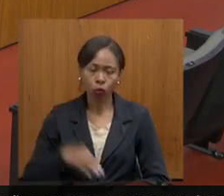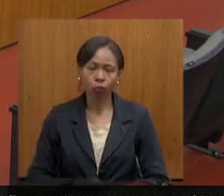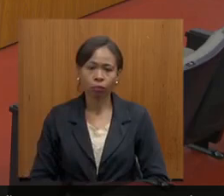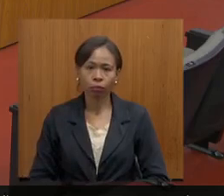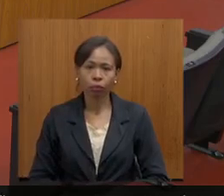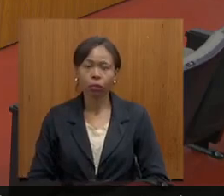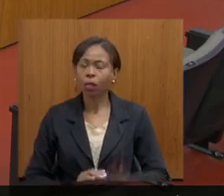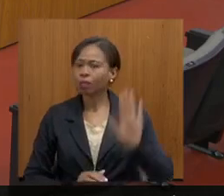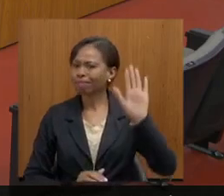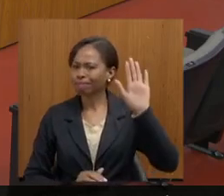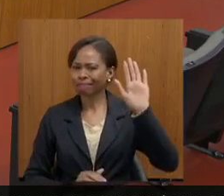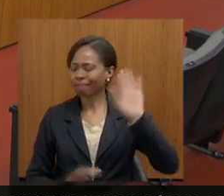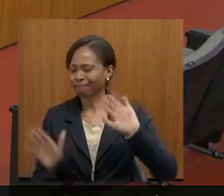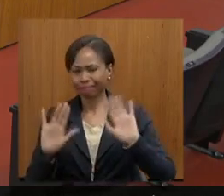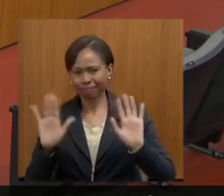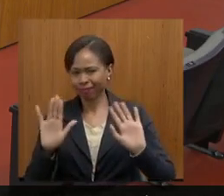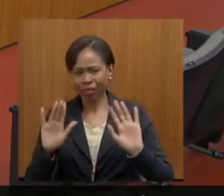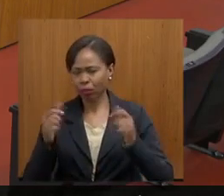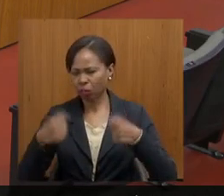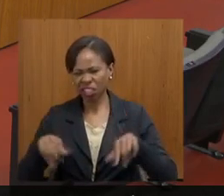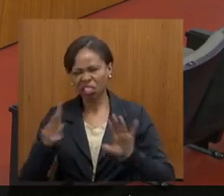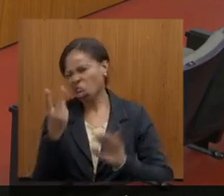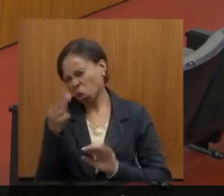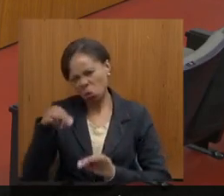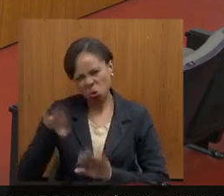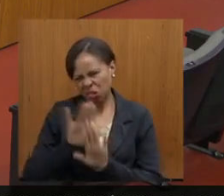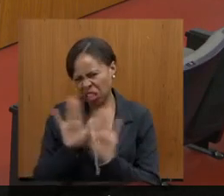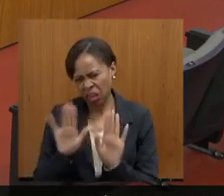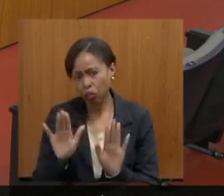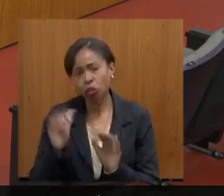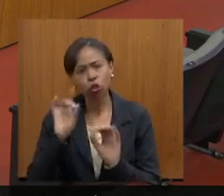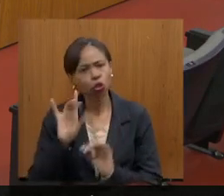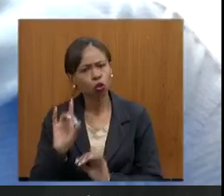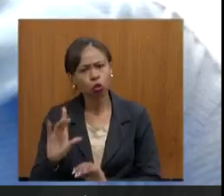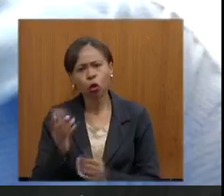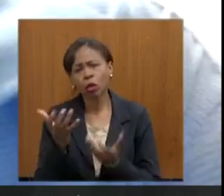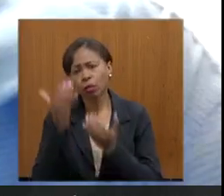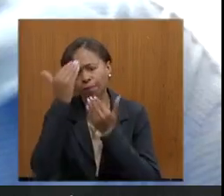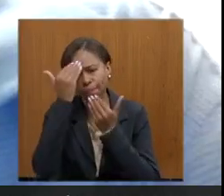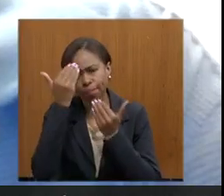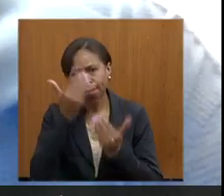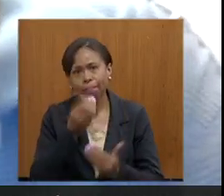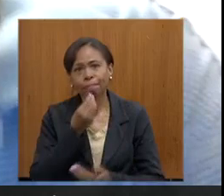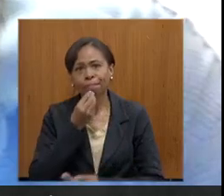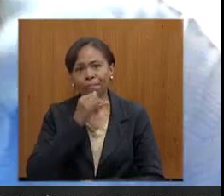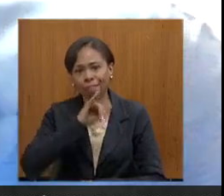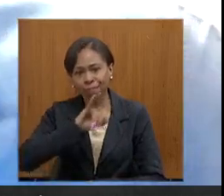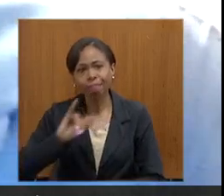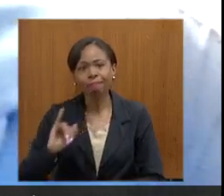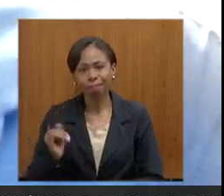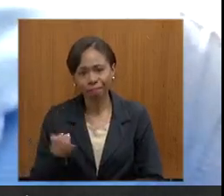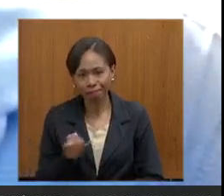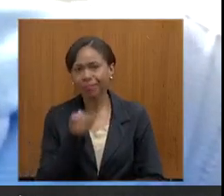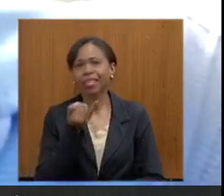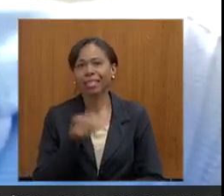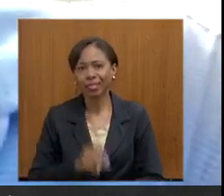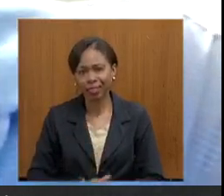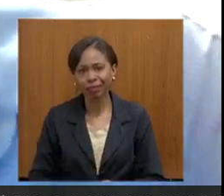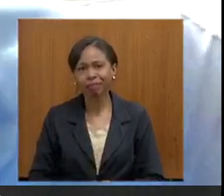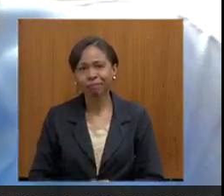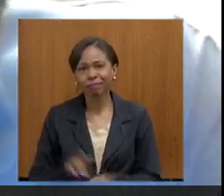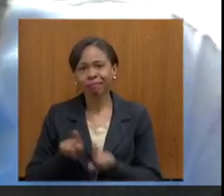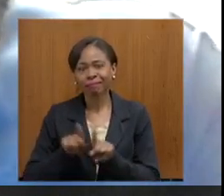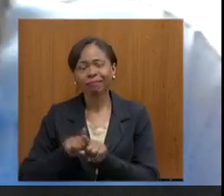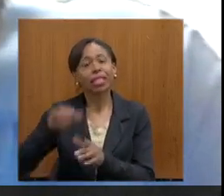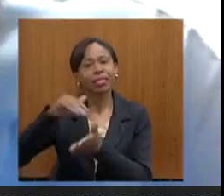Não não vou nem usar nem dois só agradecer a oportunidade aí é agradecer a presença do